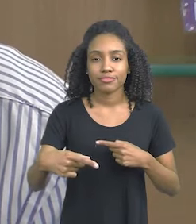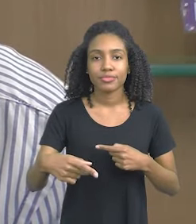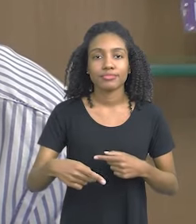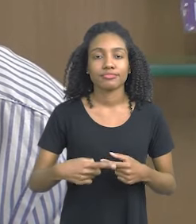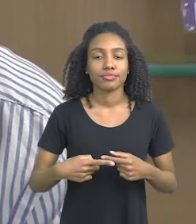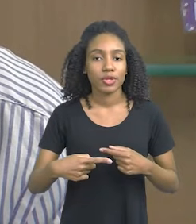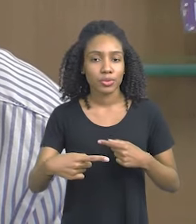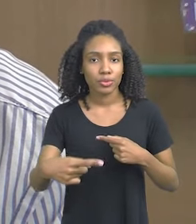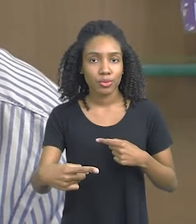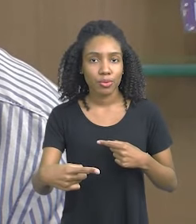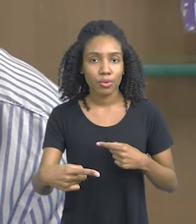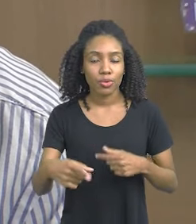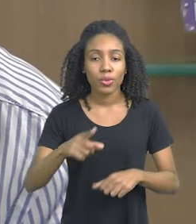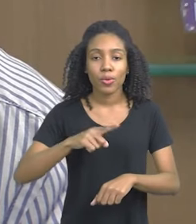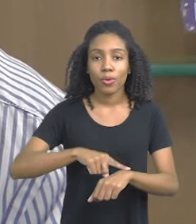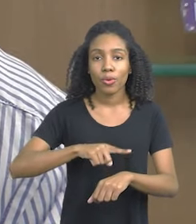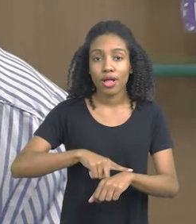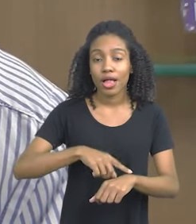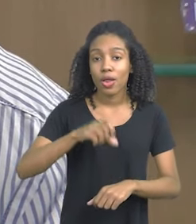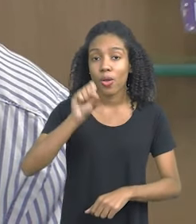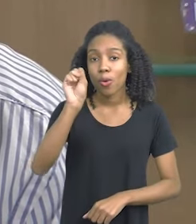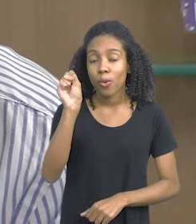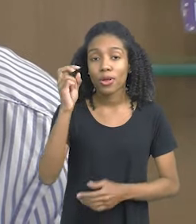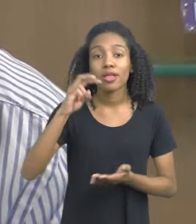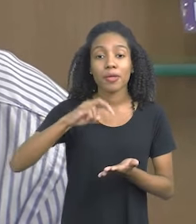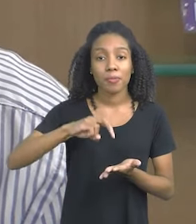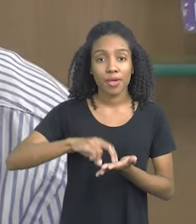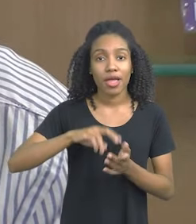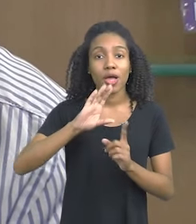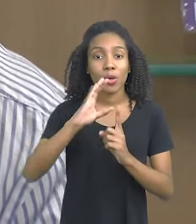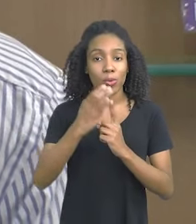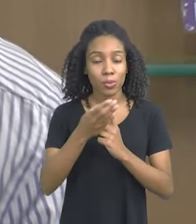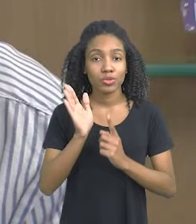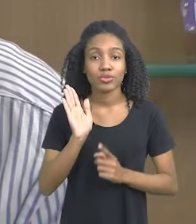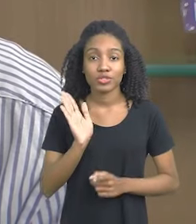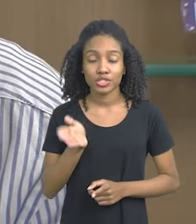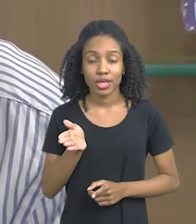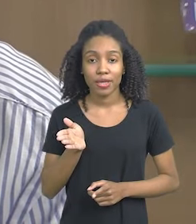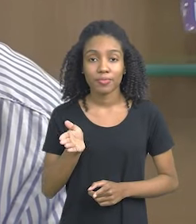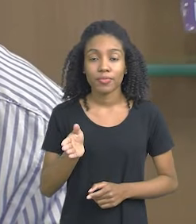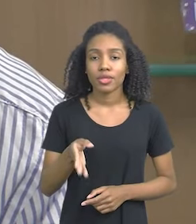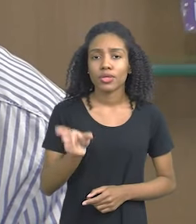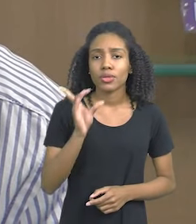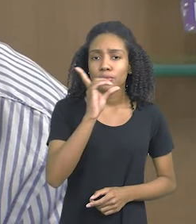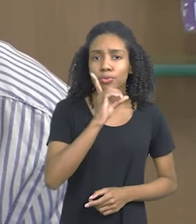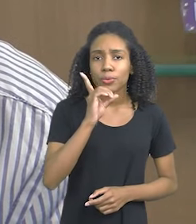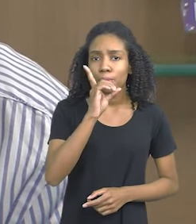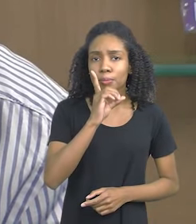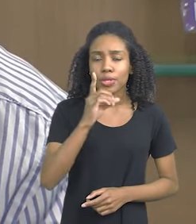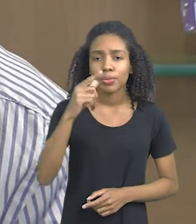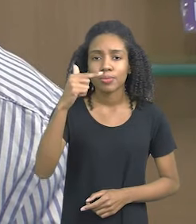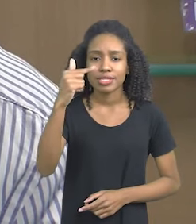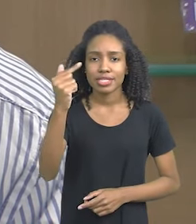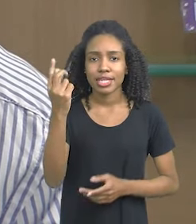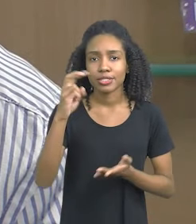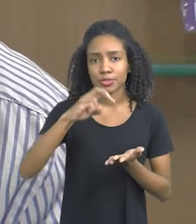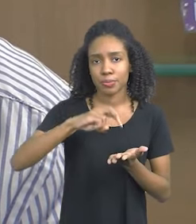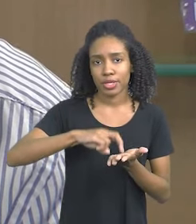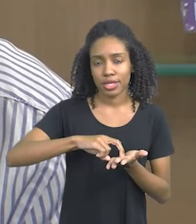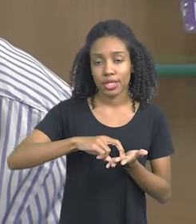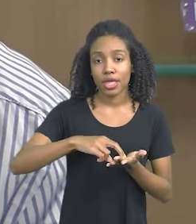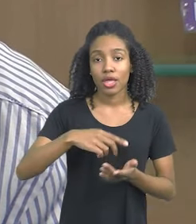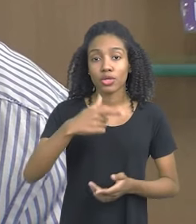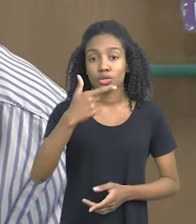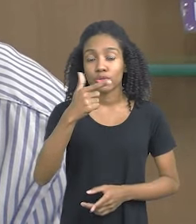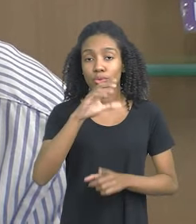a partir das 8 da manhã. E no domingo, a partir das 7 horas da manhã, com 2 cultos pela